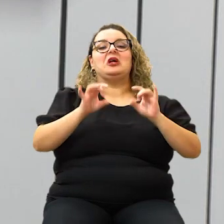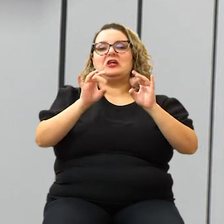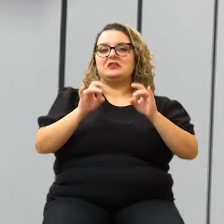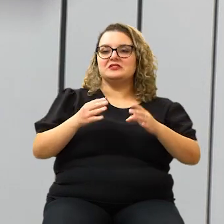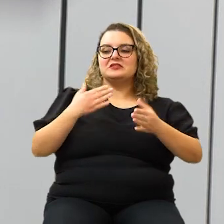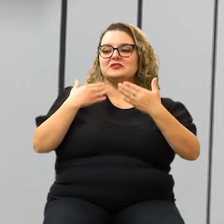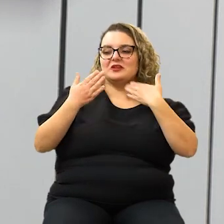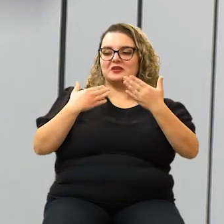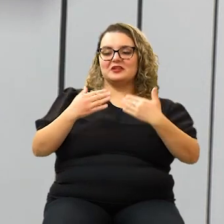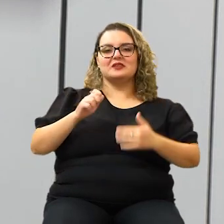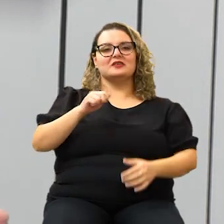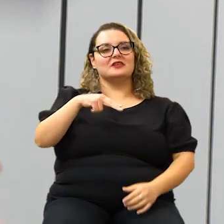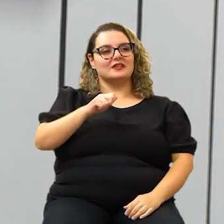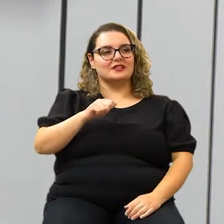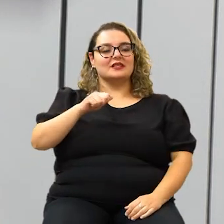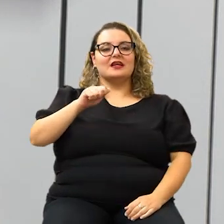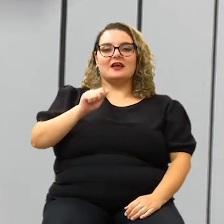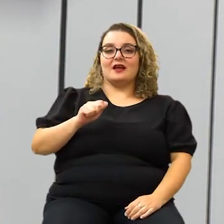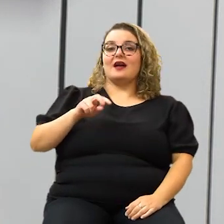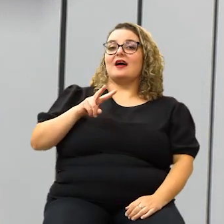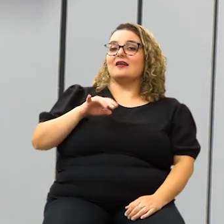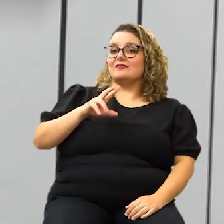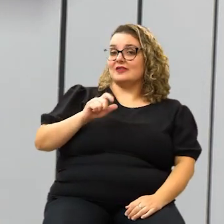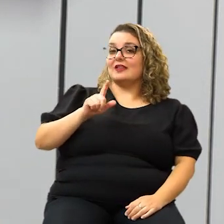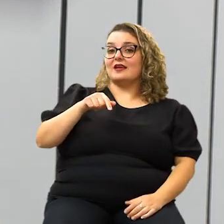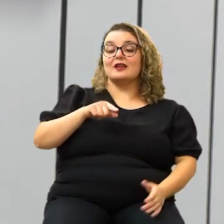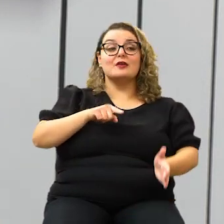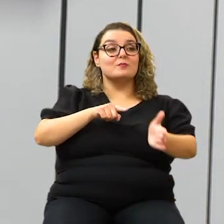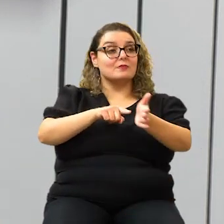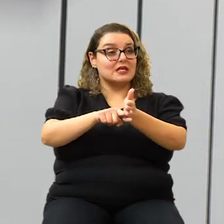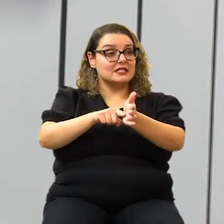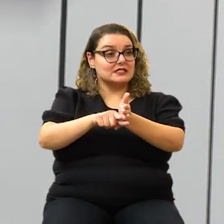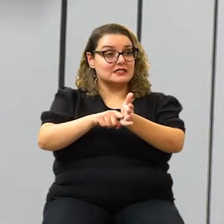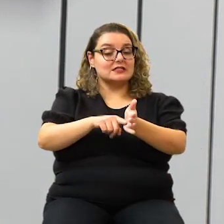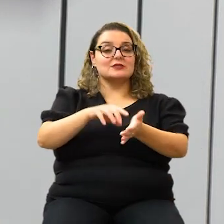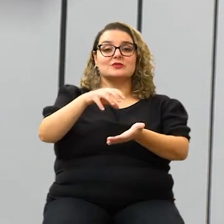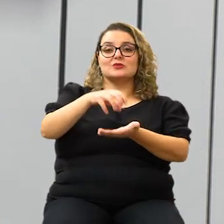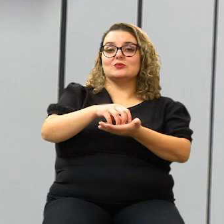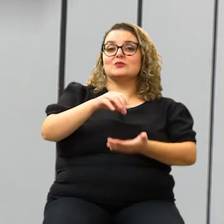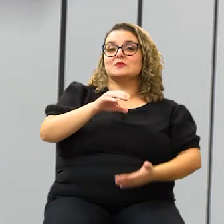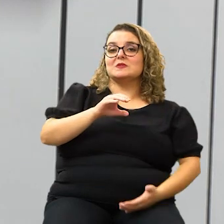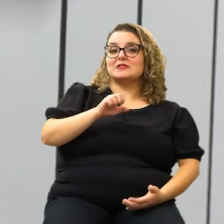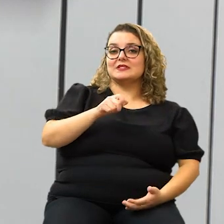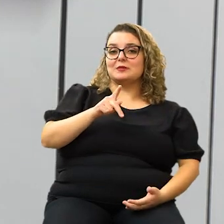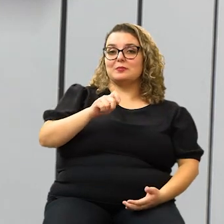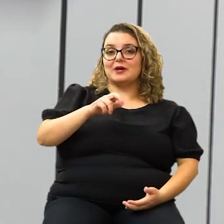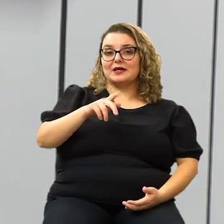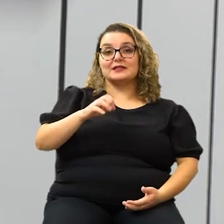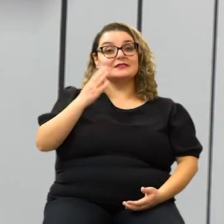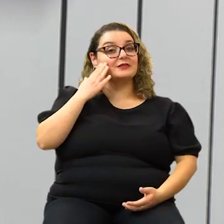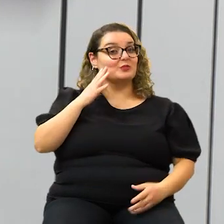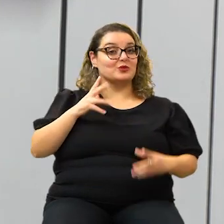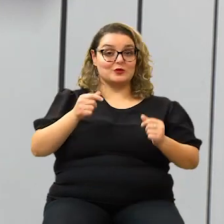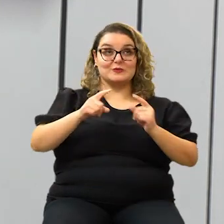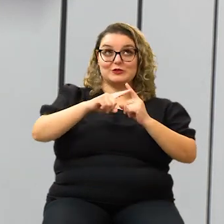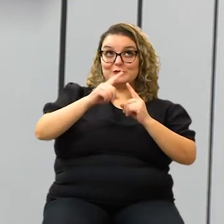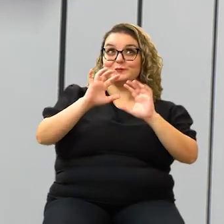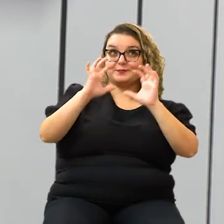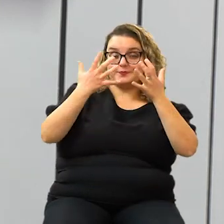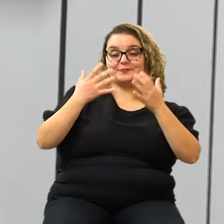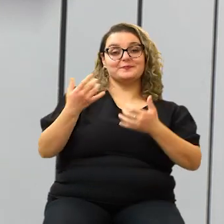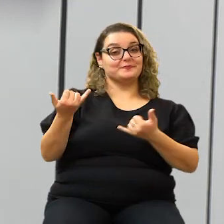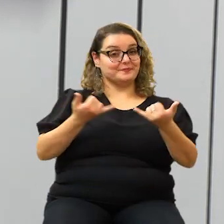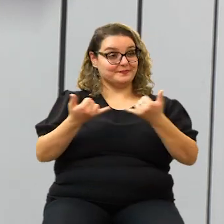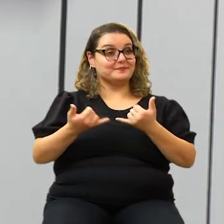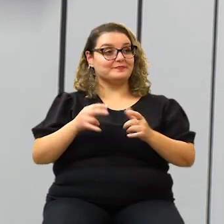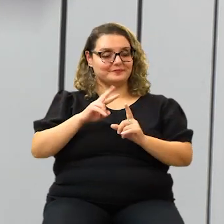estamos falando com a Ana Ávila, ela que é pesquisadora, é do CEPAGRE, sabe tudo sobre o tempo e está dando aqui